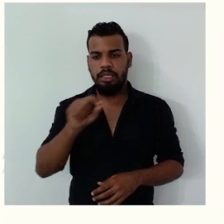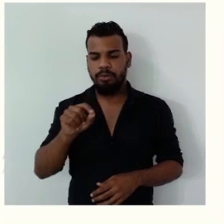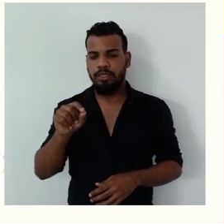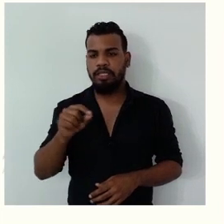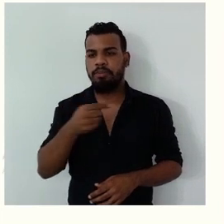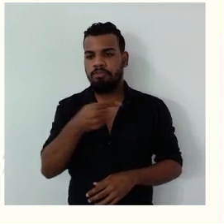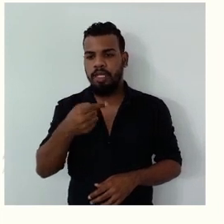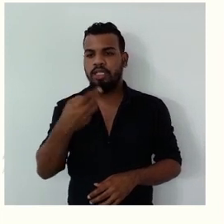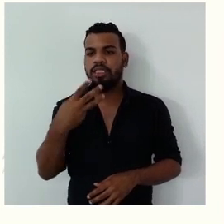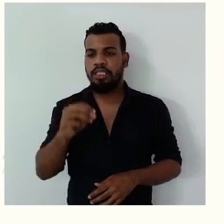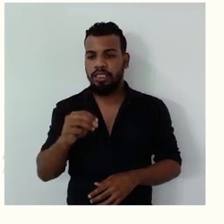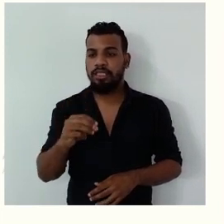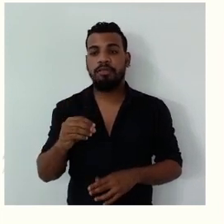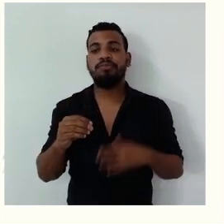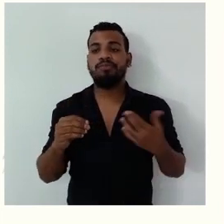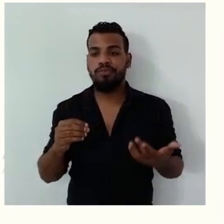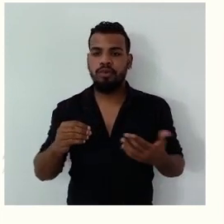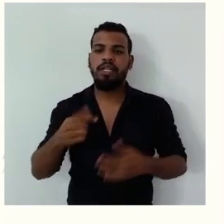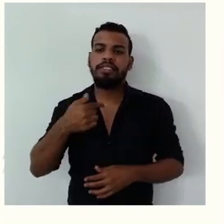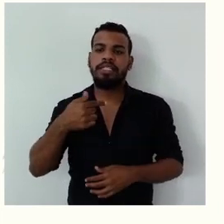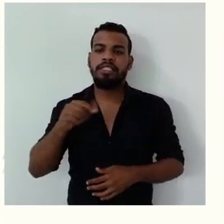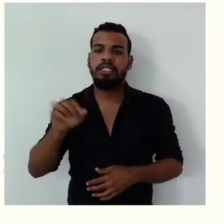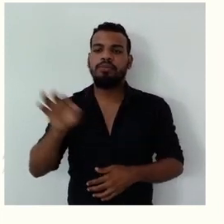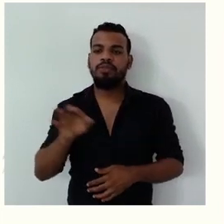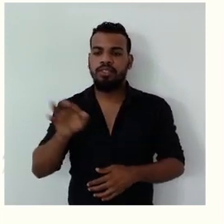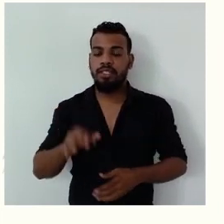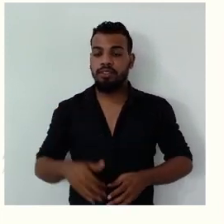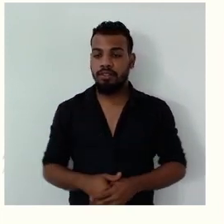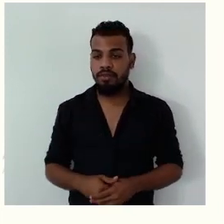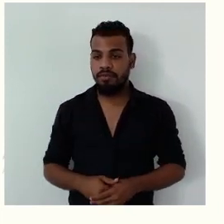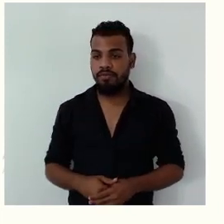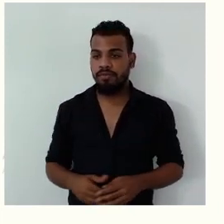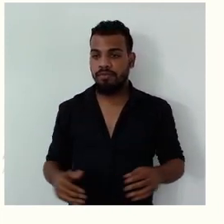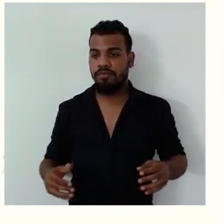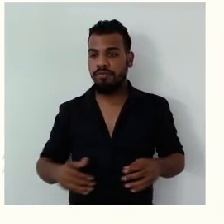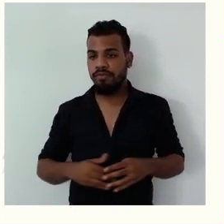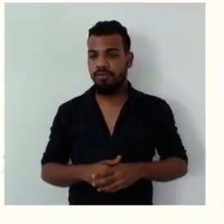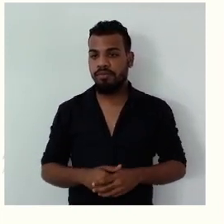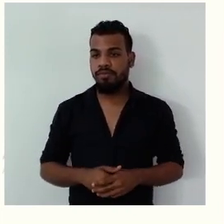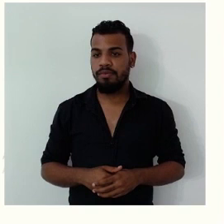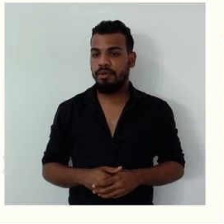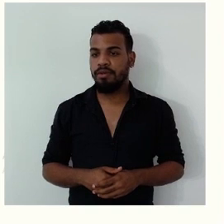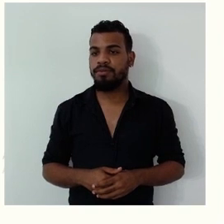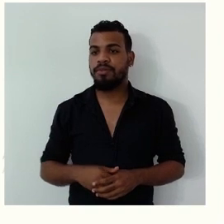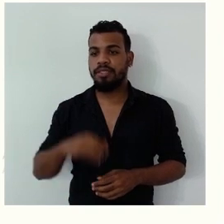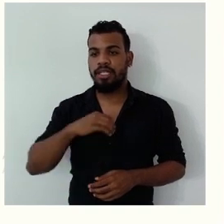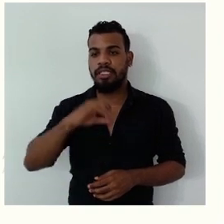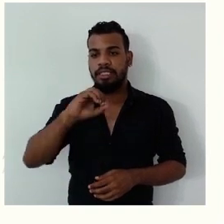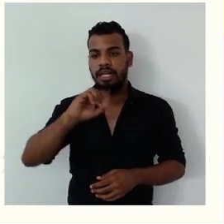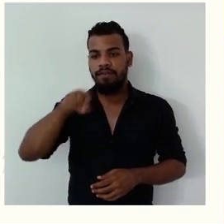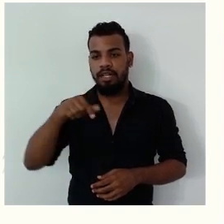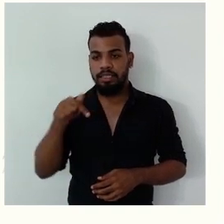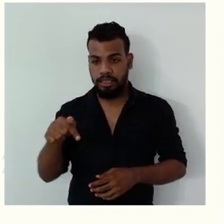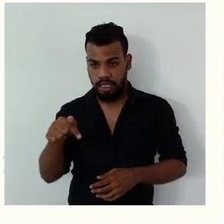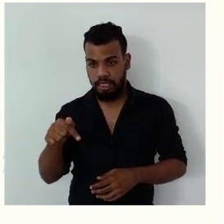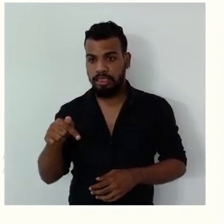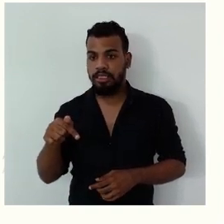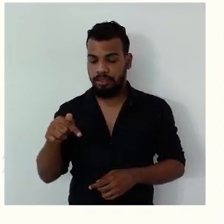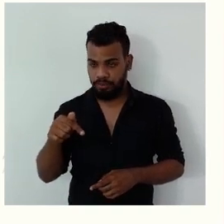30 vai ficar com 70%. Colocando para o número decimal, 0,7